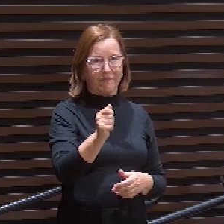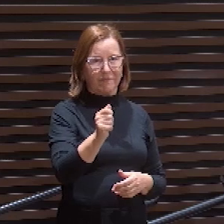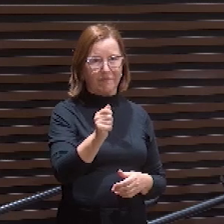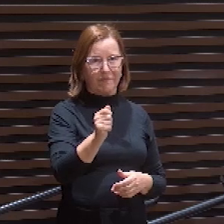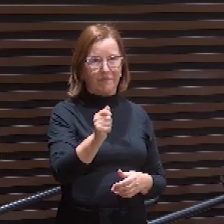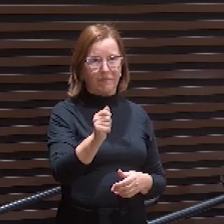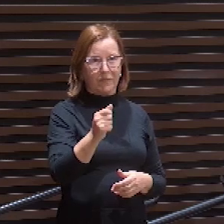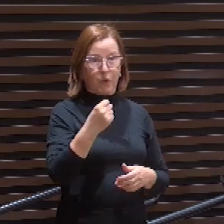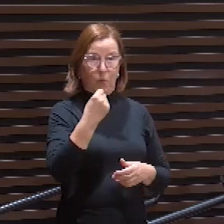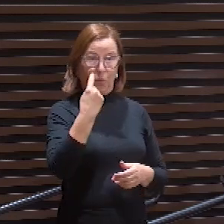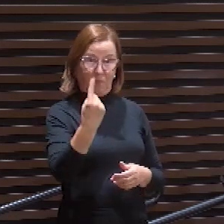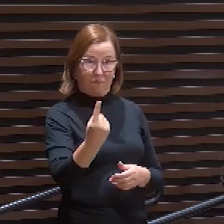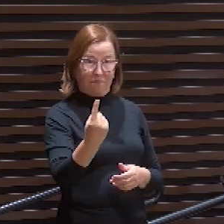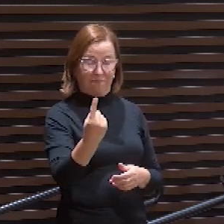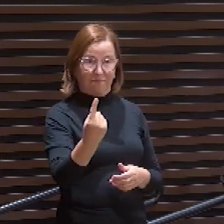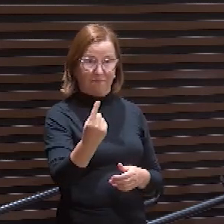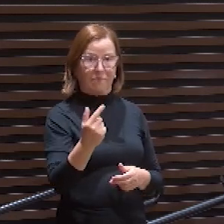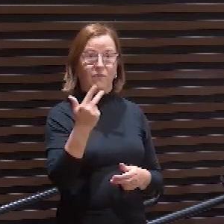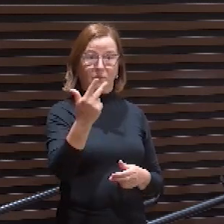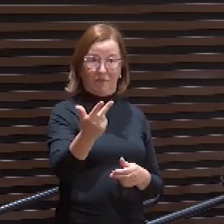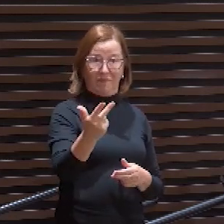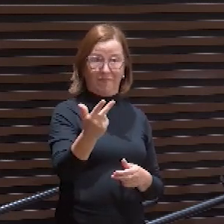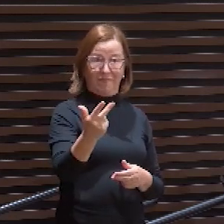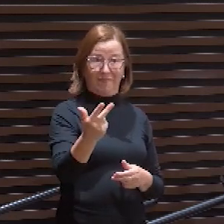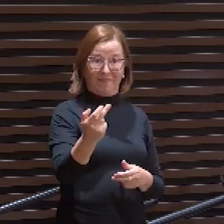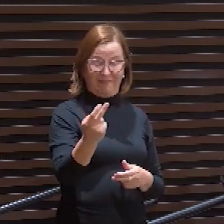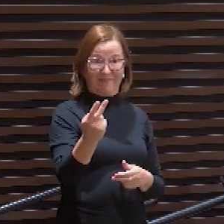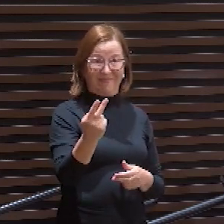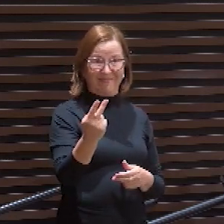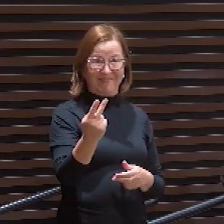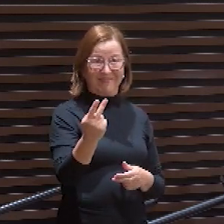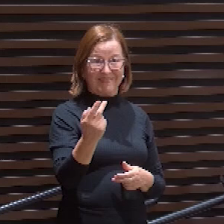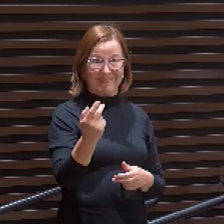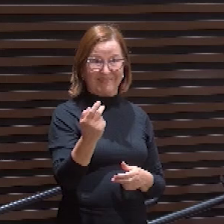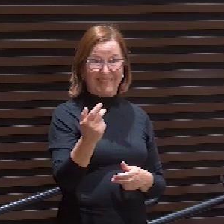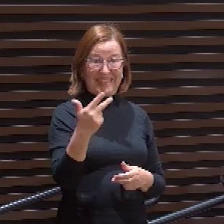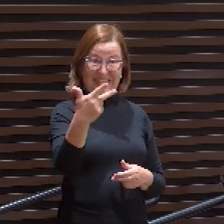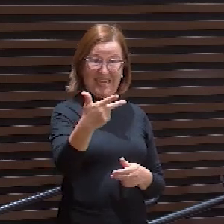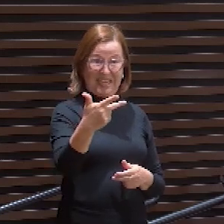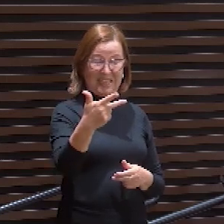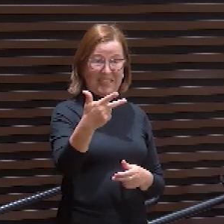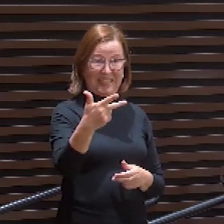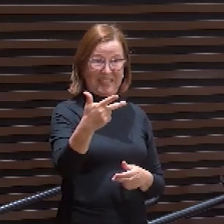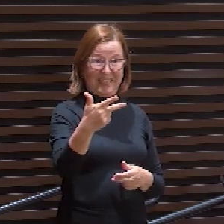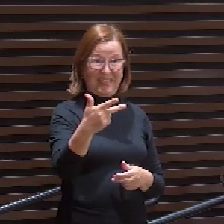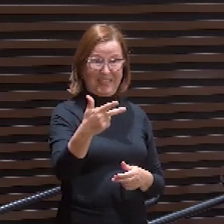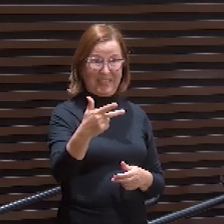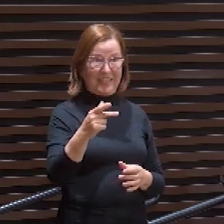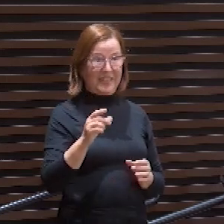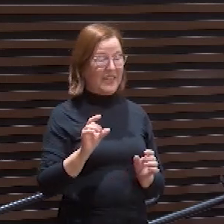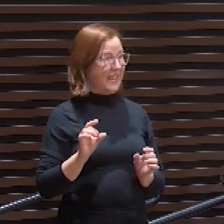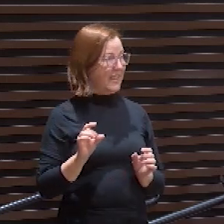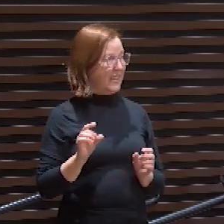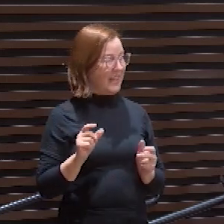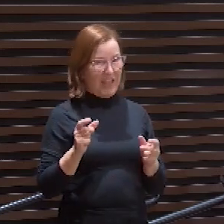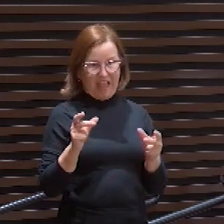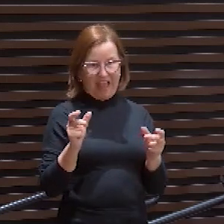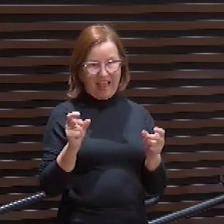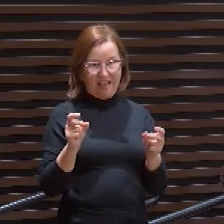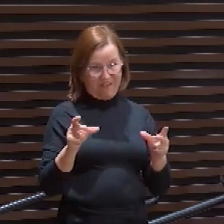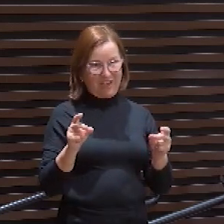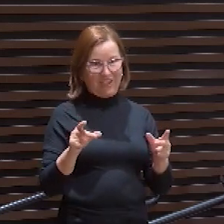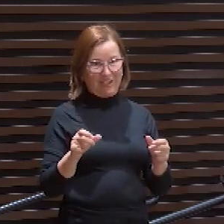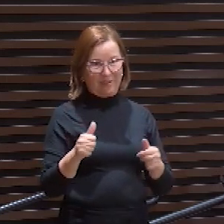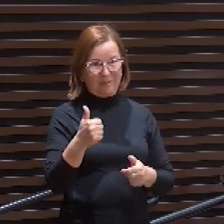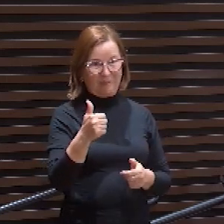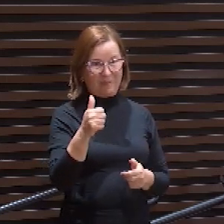Dou-lhe uma, dou-lhe 2, dou-lhe 3. Vendido. 10